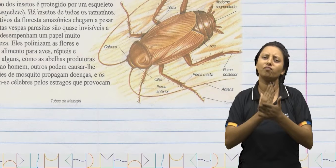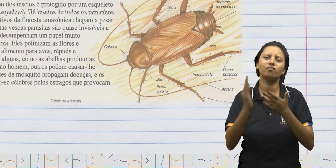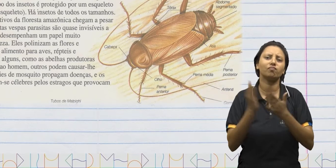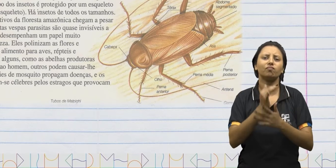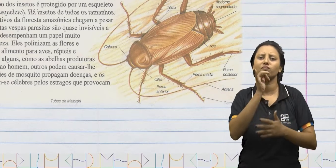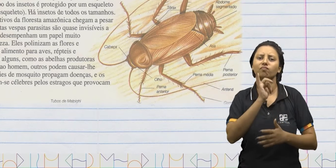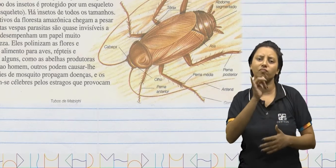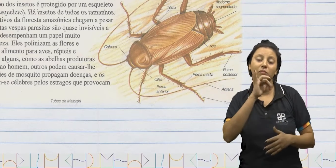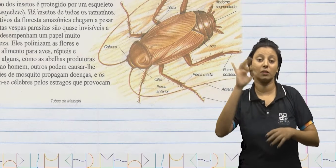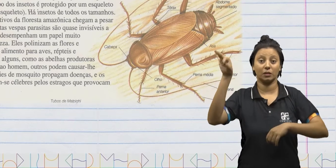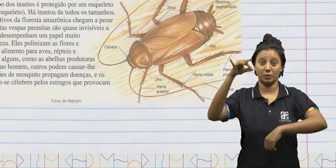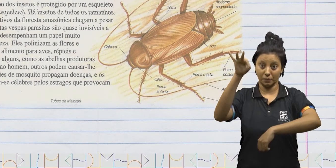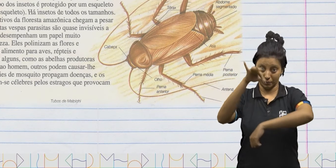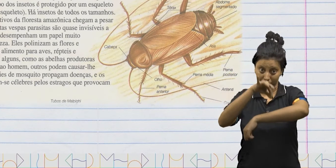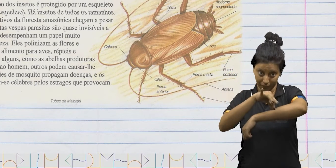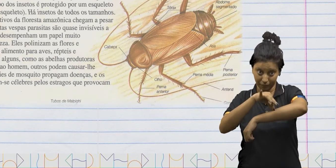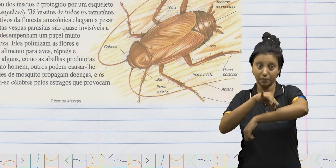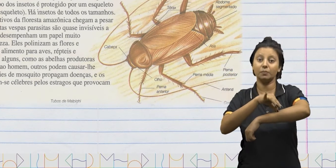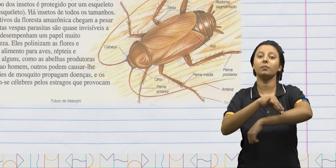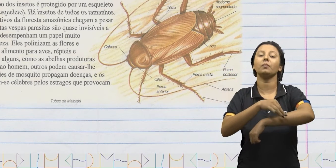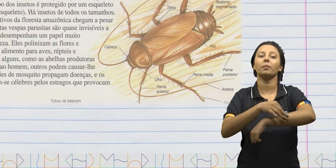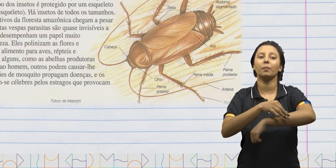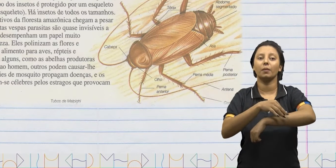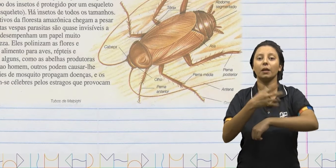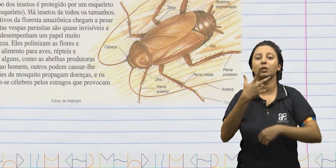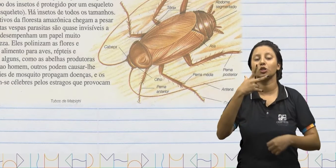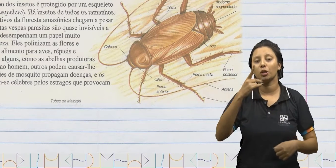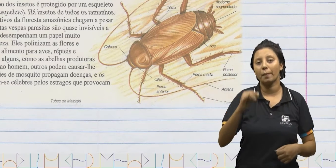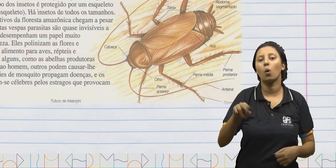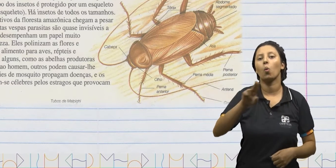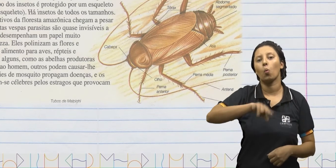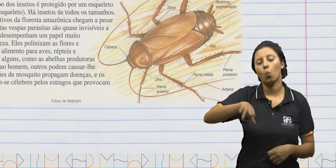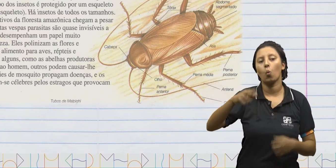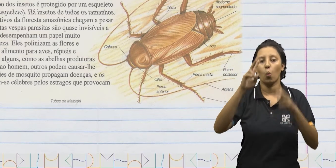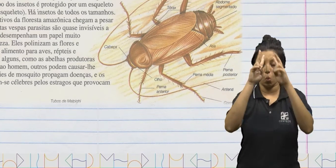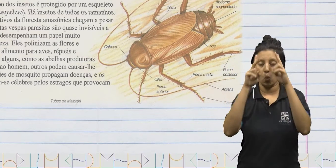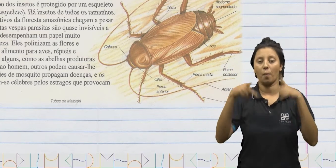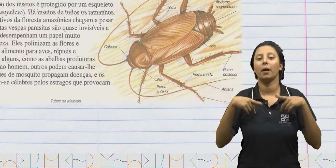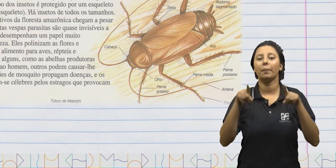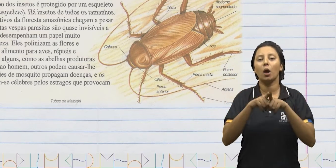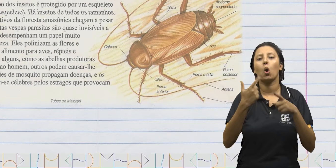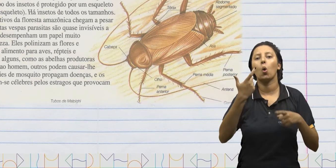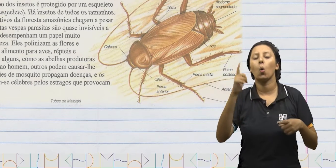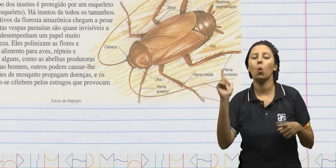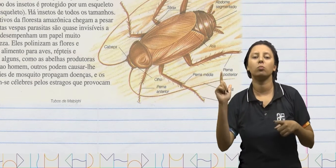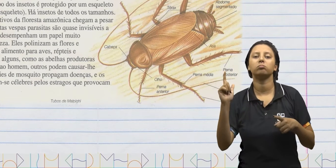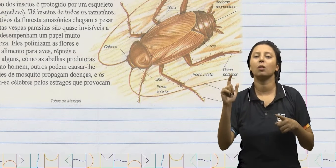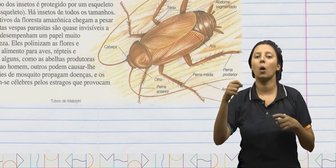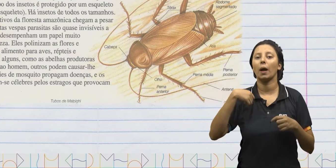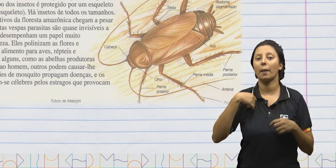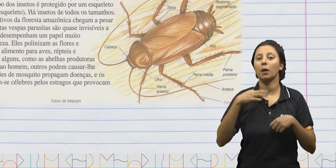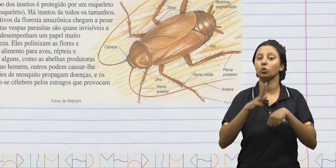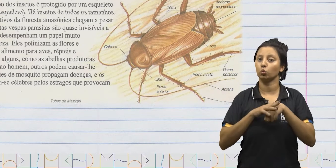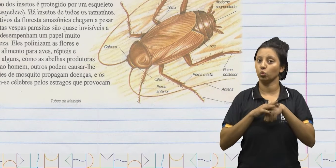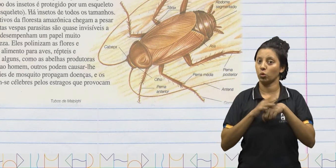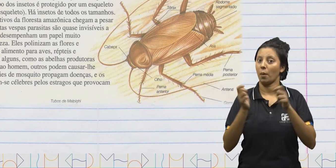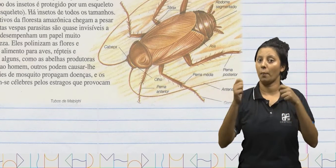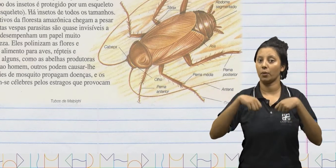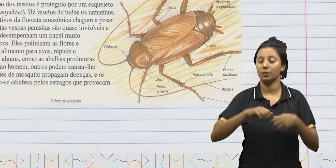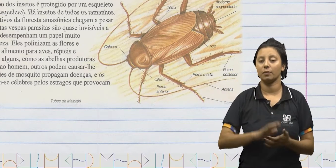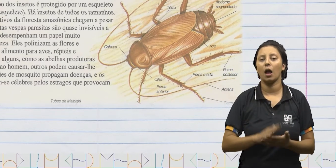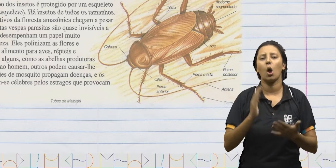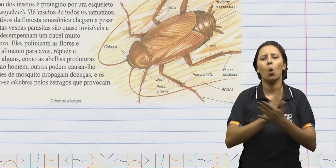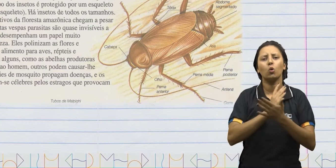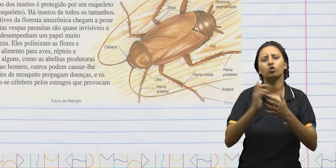as abelhas produtoras de mel, sejam úteis ao homem, outros podem causar-lhe danos. Certas espécies